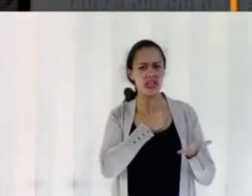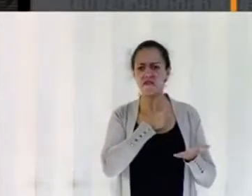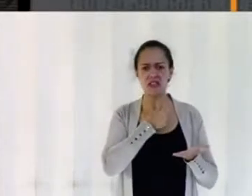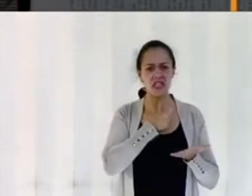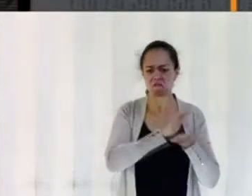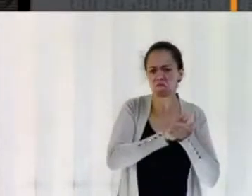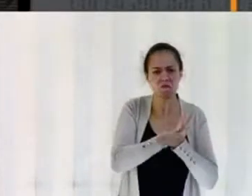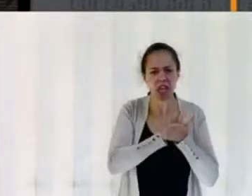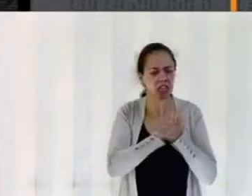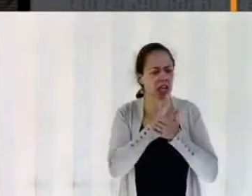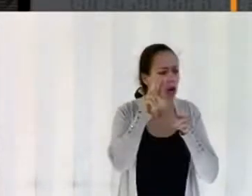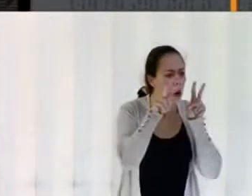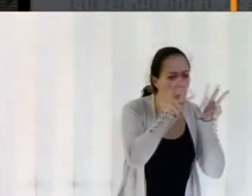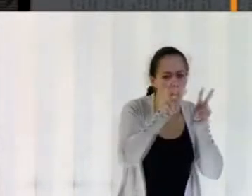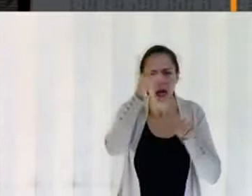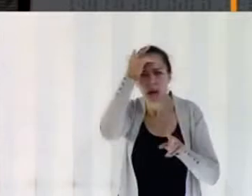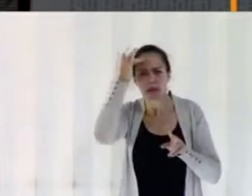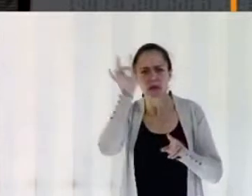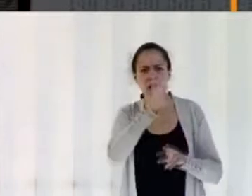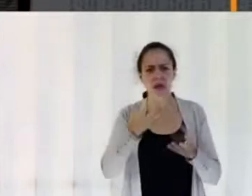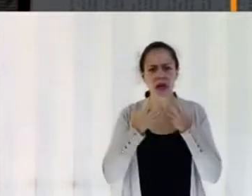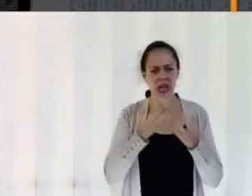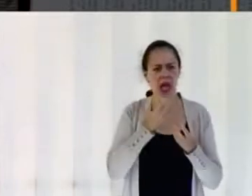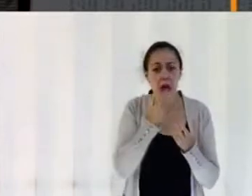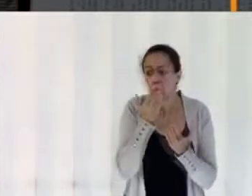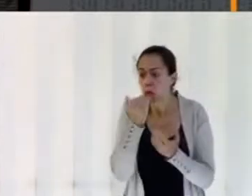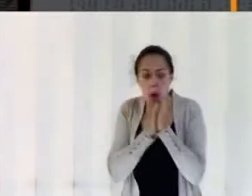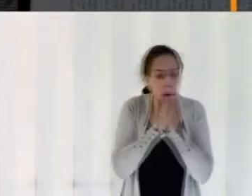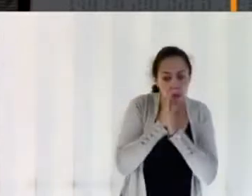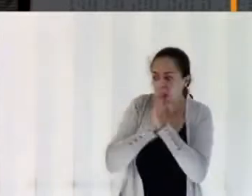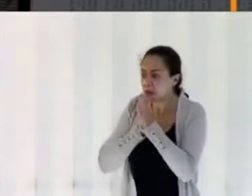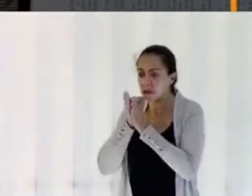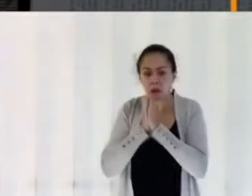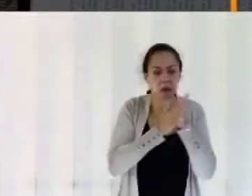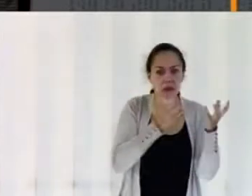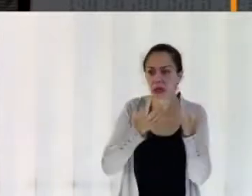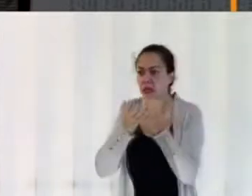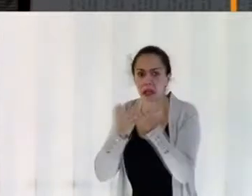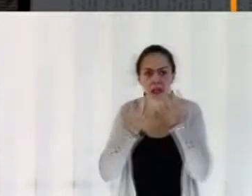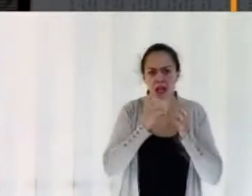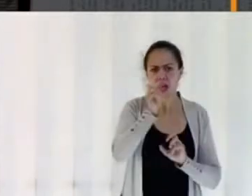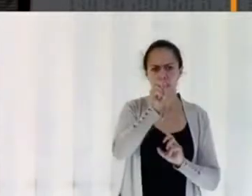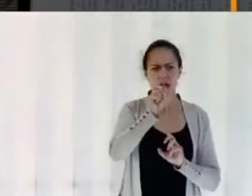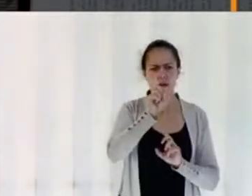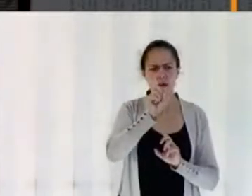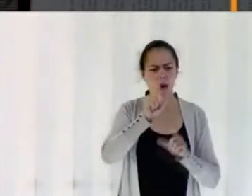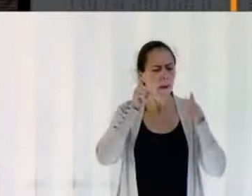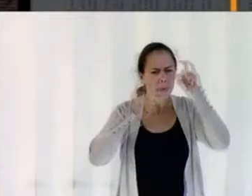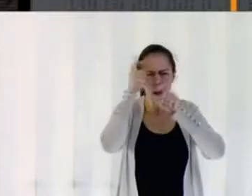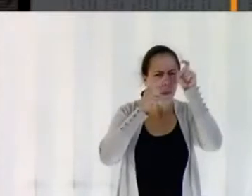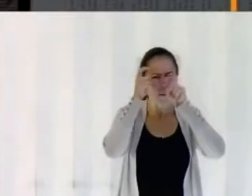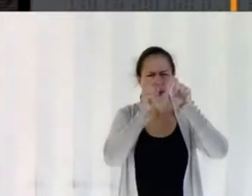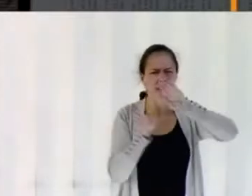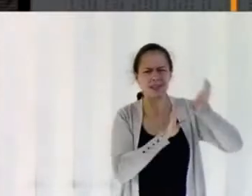qual não tem direito de comer os que ministram no tabernáculo, pois aqueles animais cujo sangue é trazido para dentro